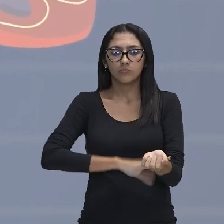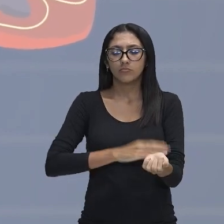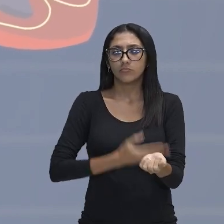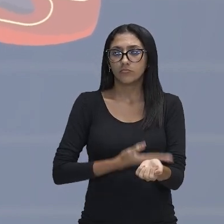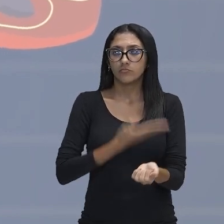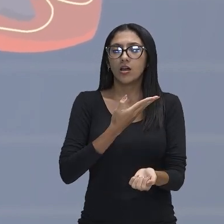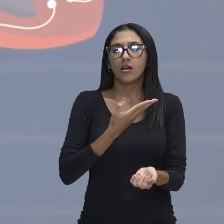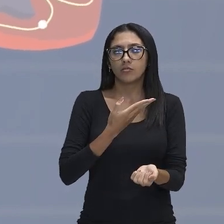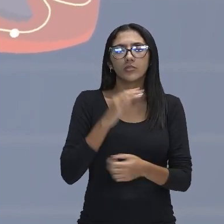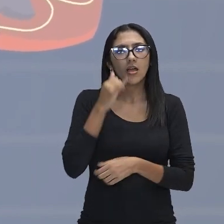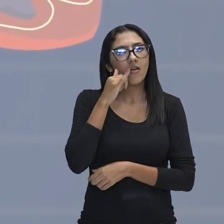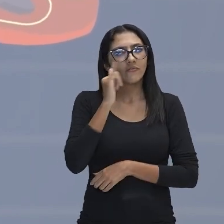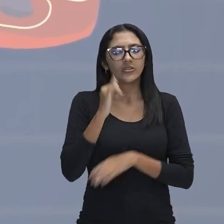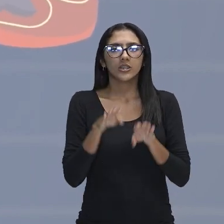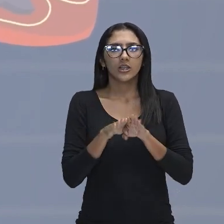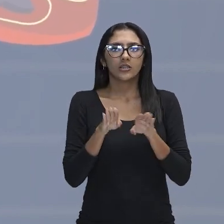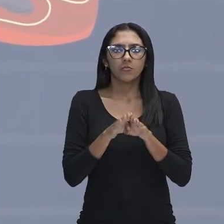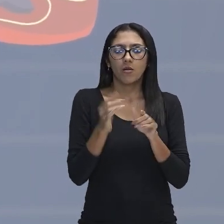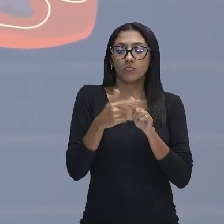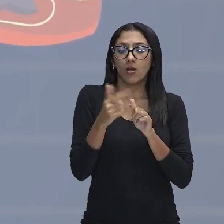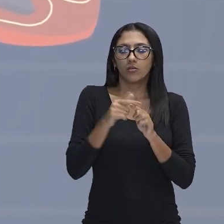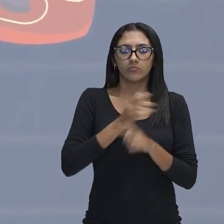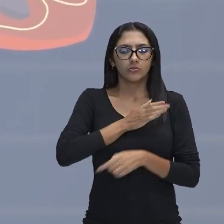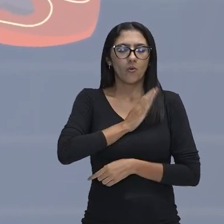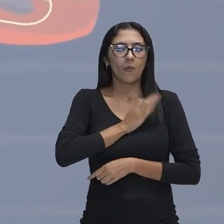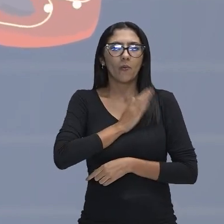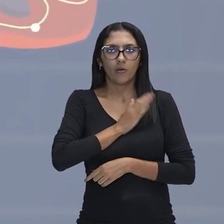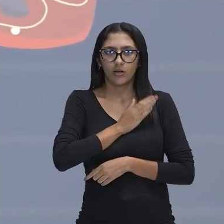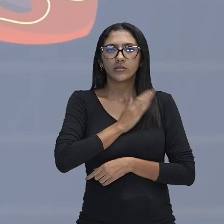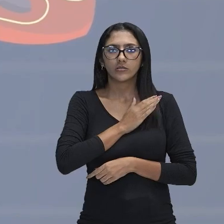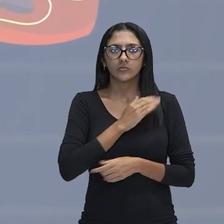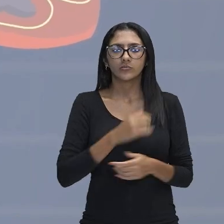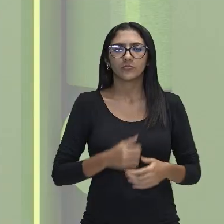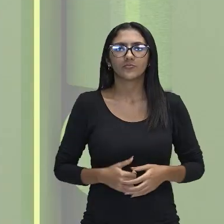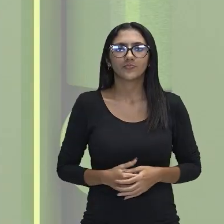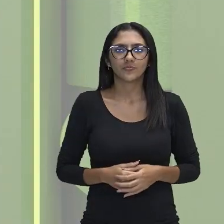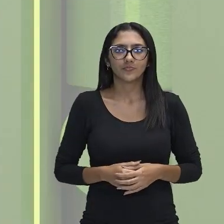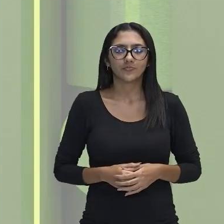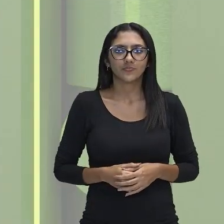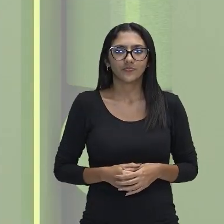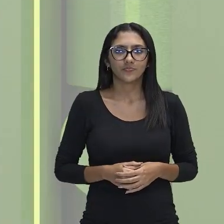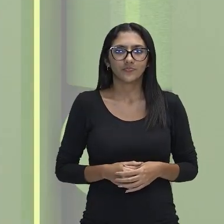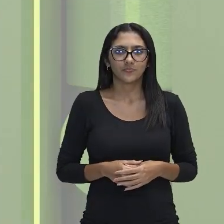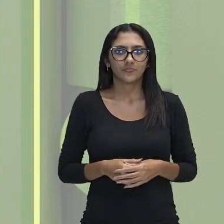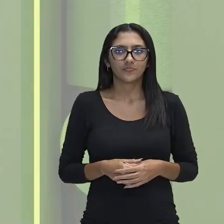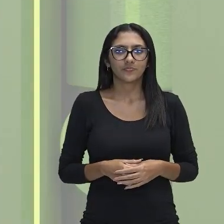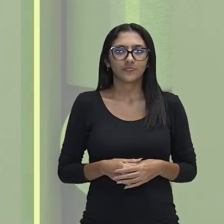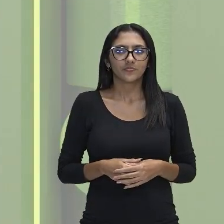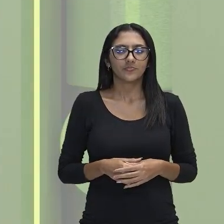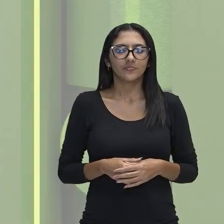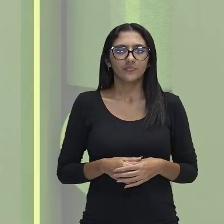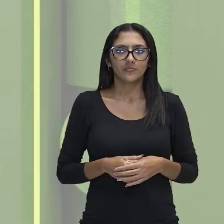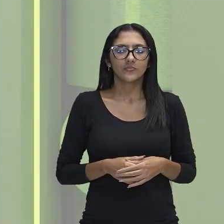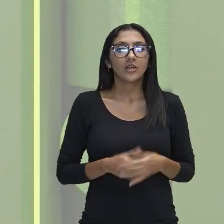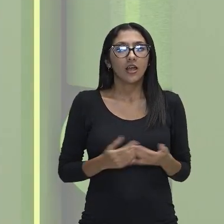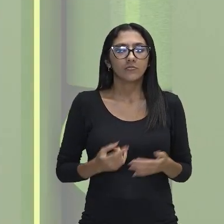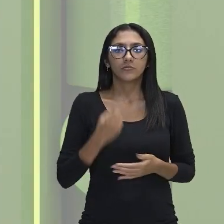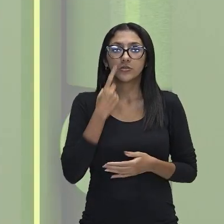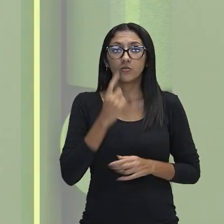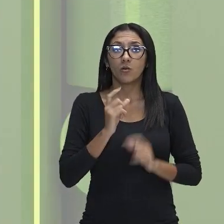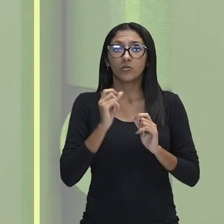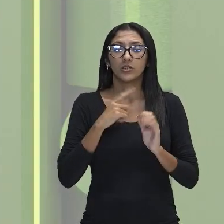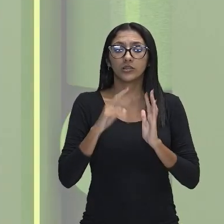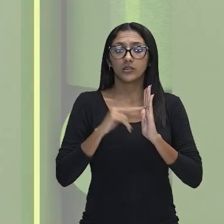a probabilidade de o coração ficar com os batimentos desgovernados. Então, vimos aí o que é